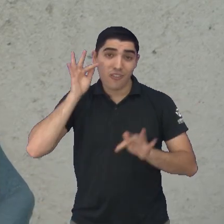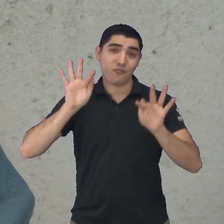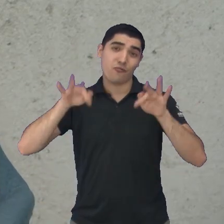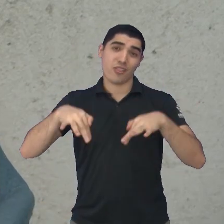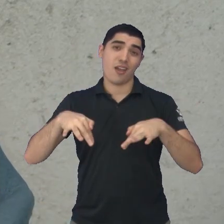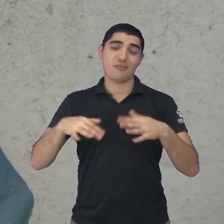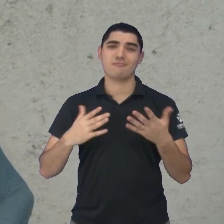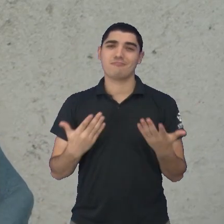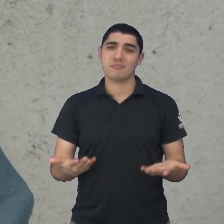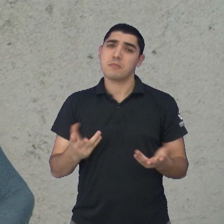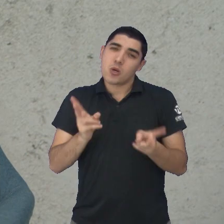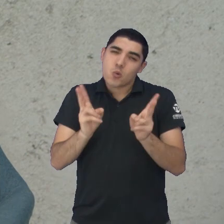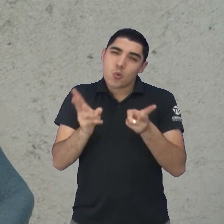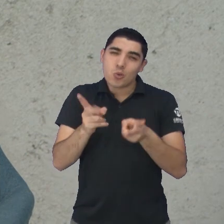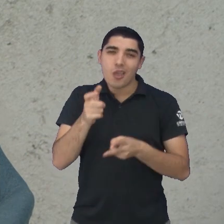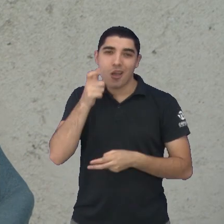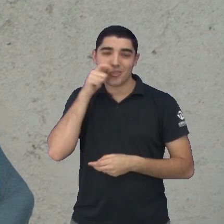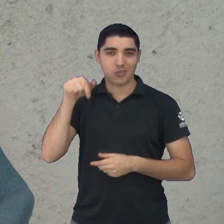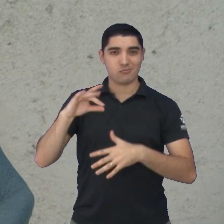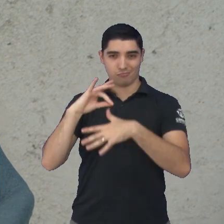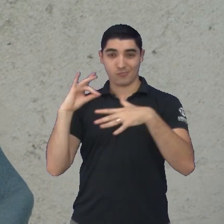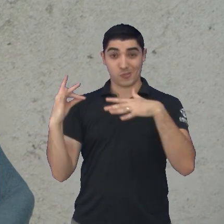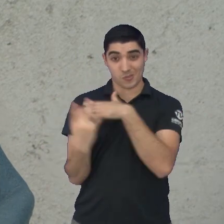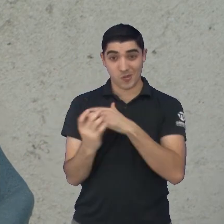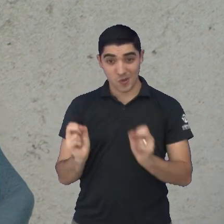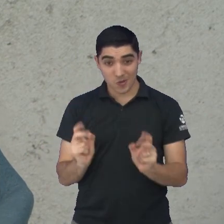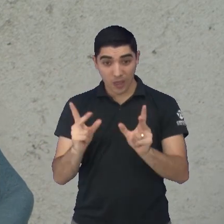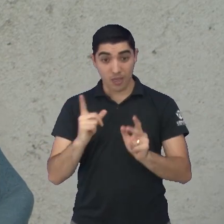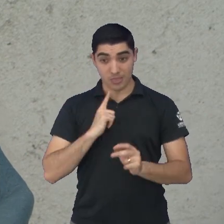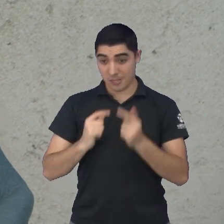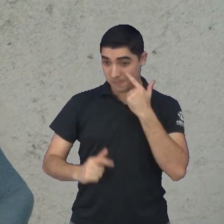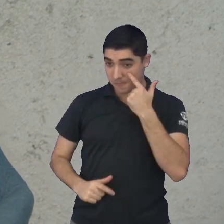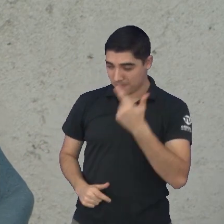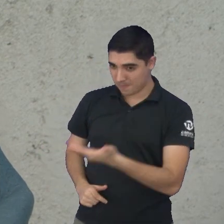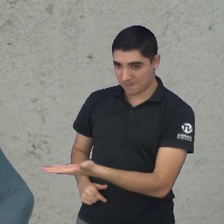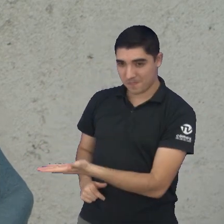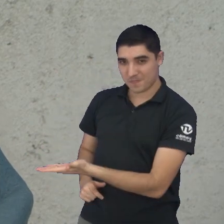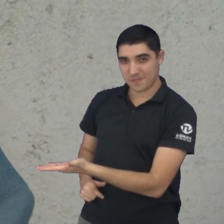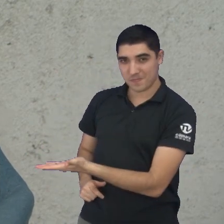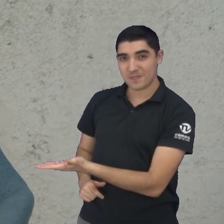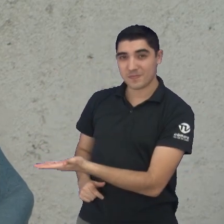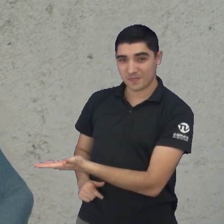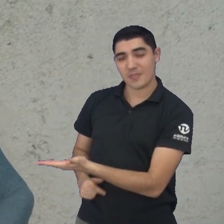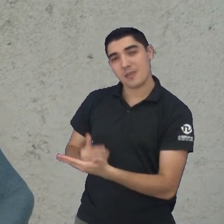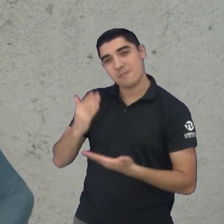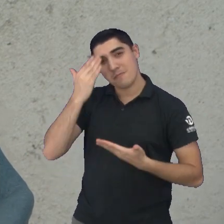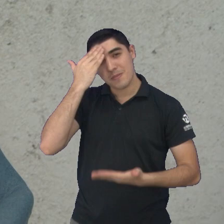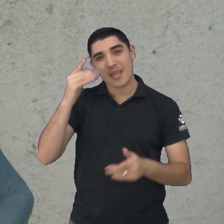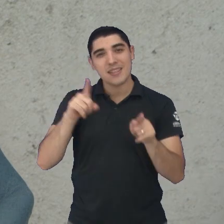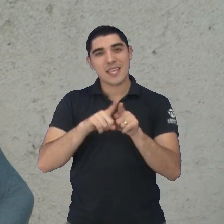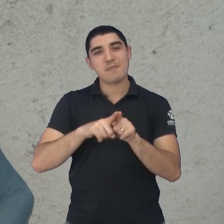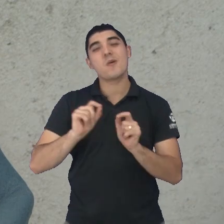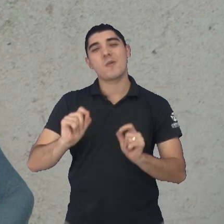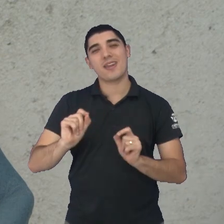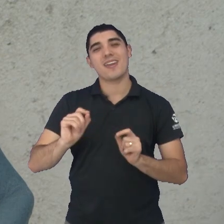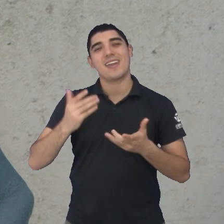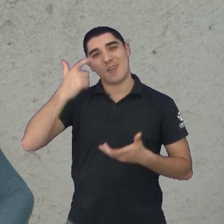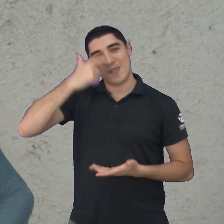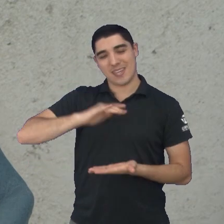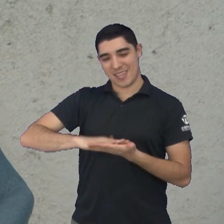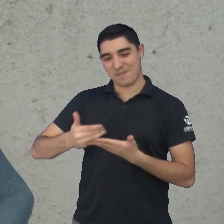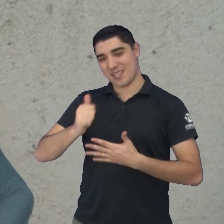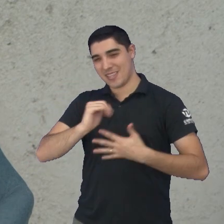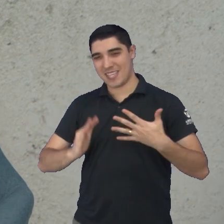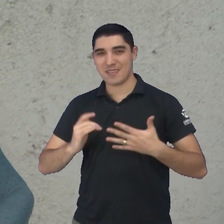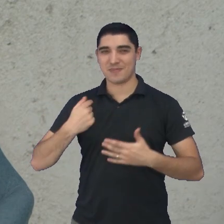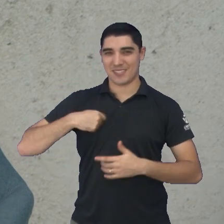gente continua se vendo pelas nossas redes sociais, viu? O endereço está aí aparecendo na tela. E quero agradecer ao nosso parceiro aqui, intérprete de